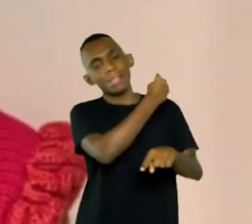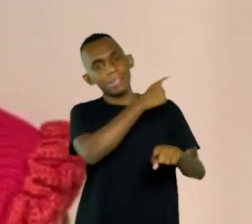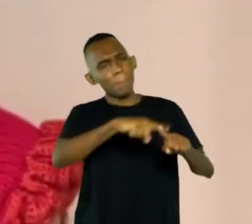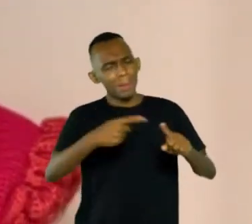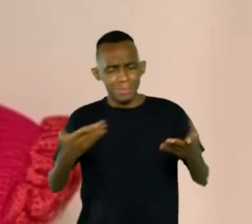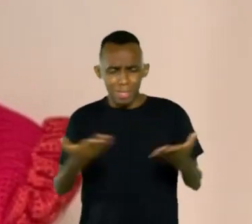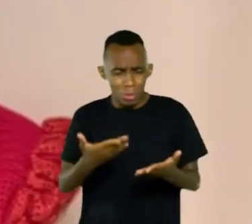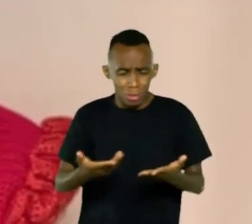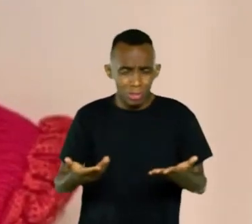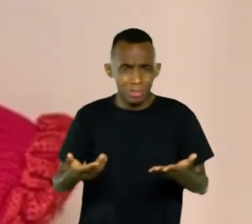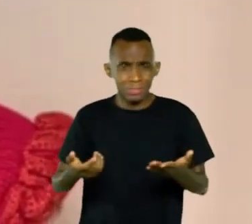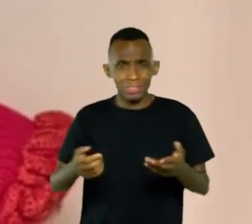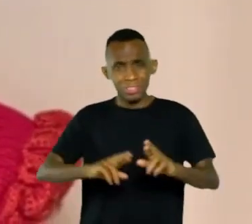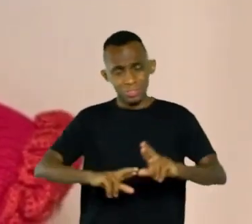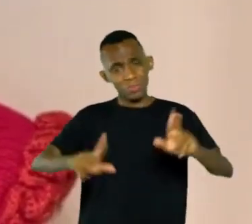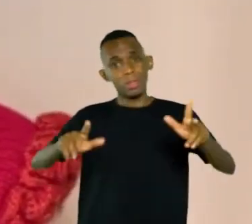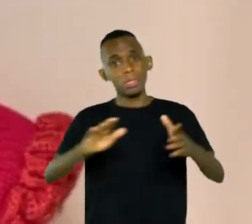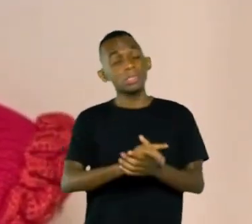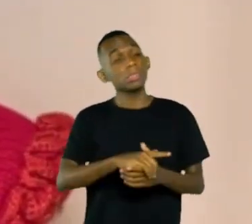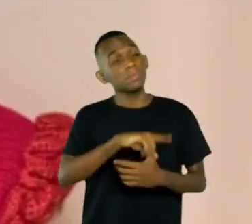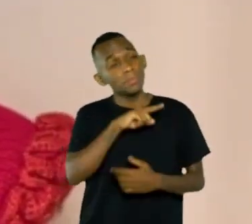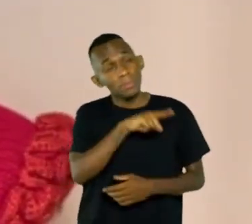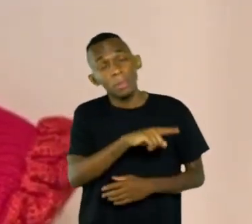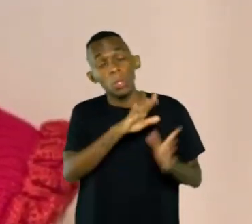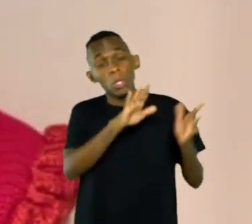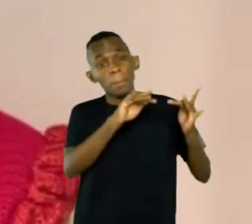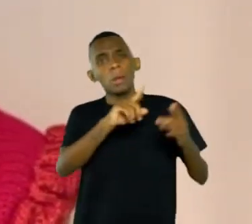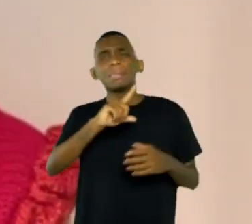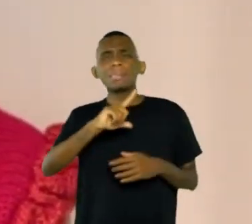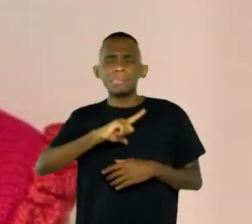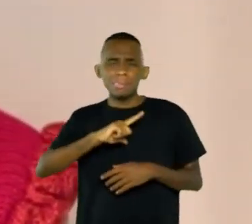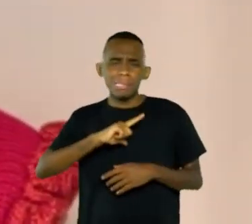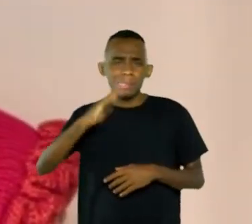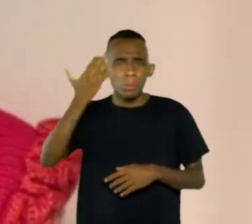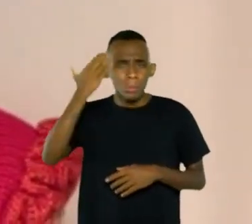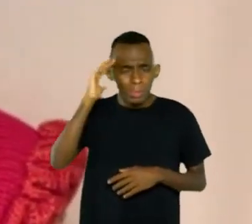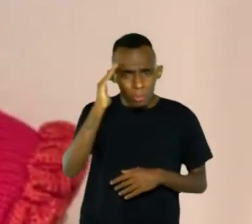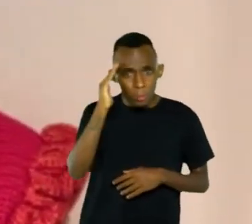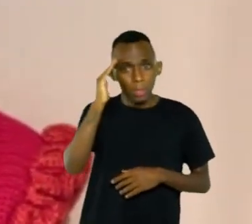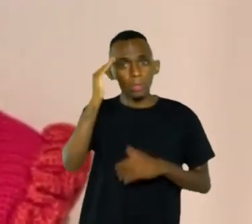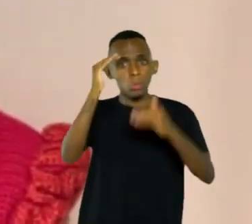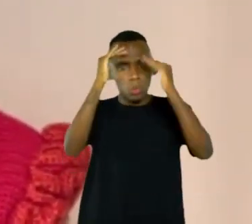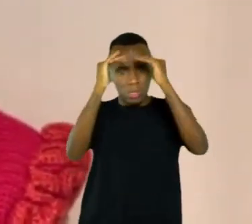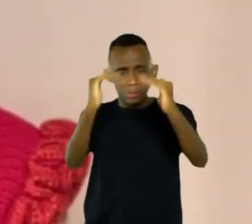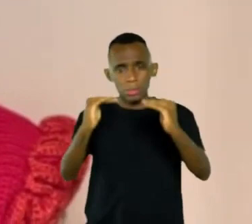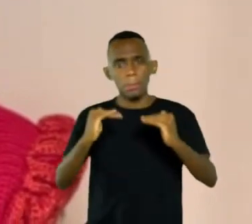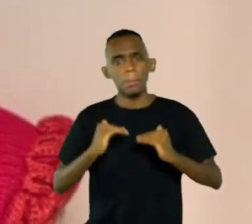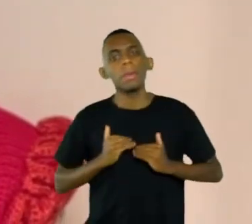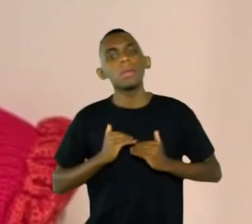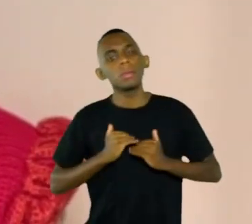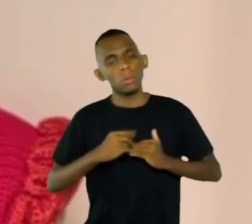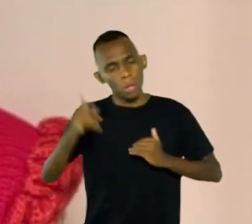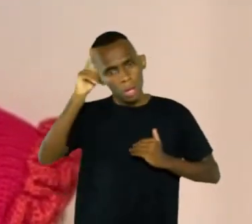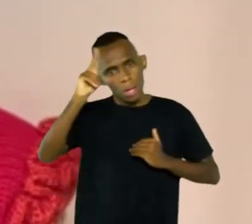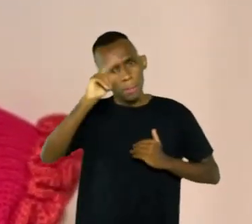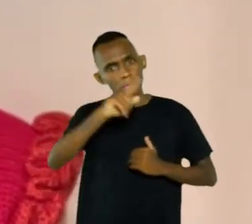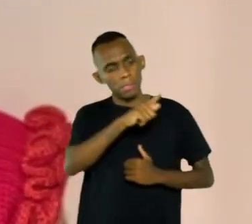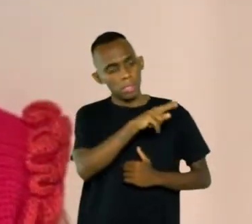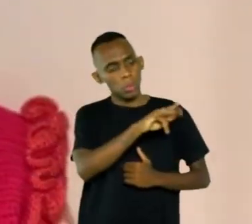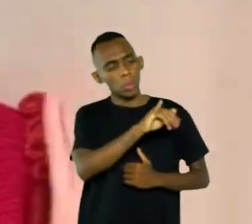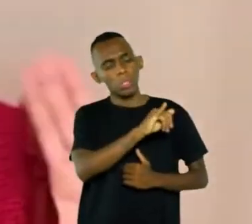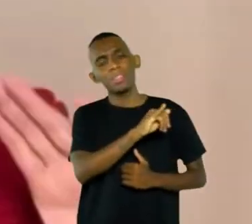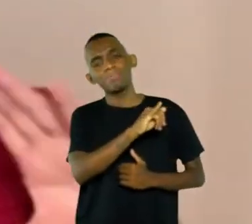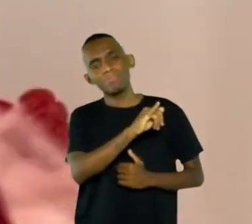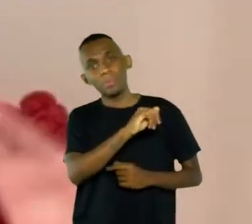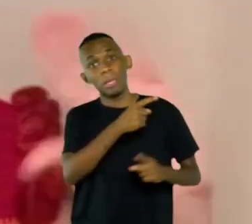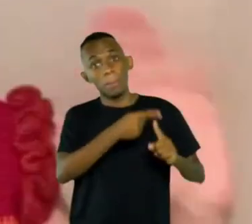Ele tem uma compreensão, e um respeito à memória do Gui muito grande, no sentido de entender que o